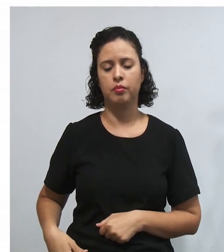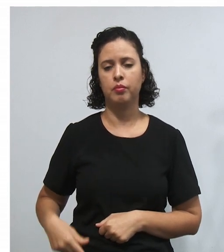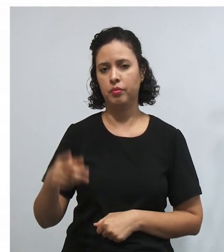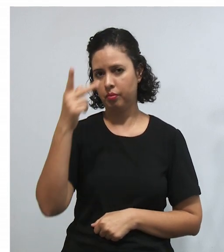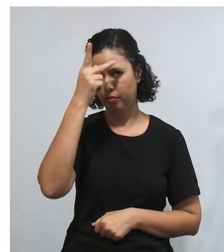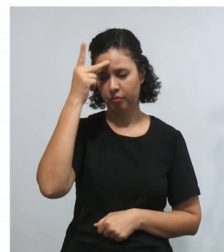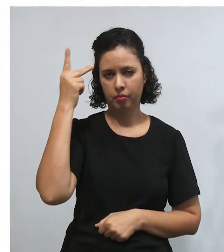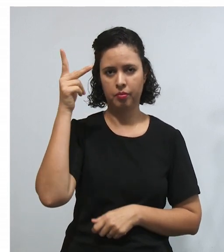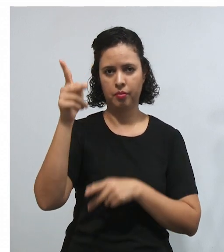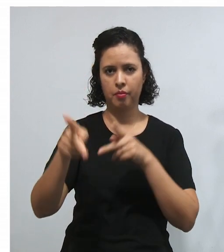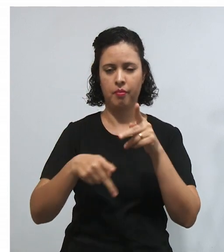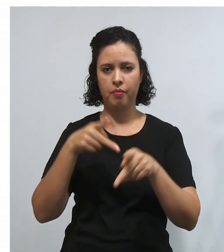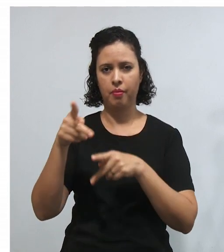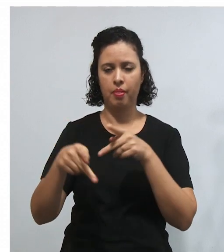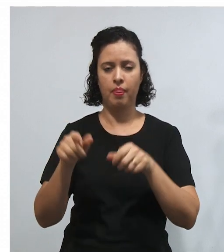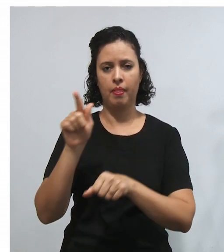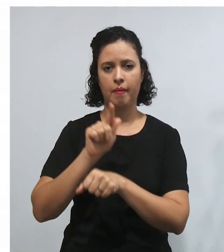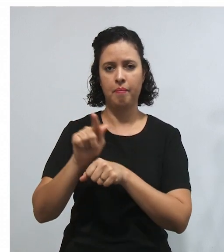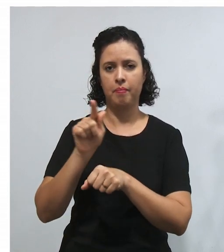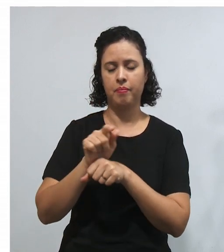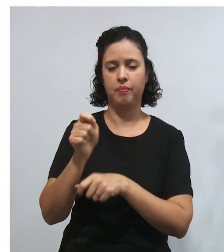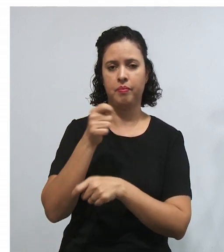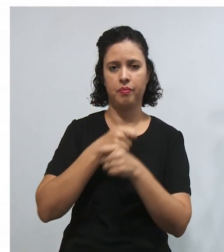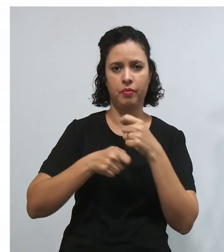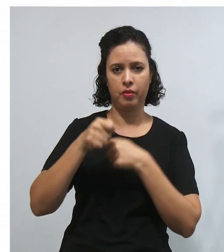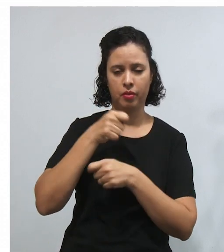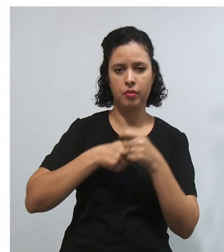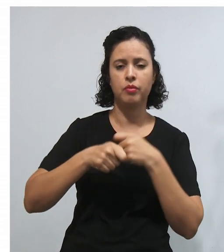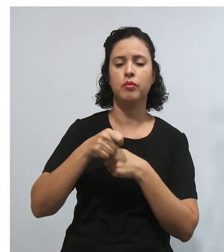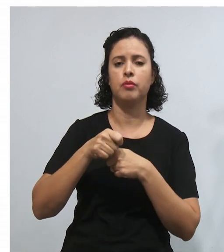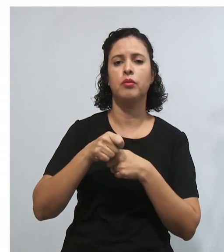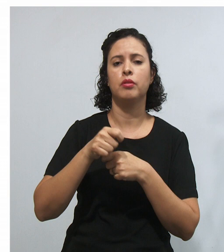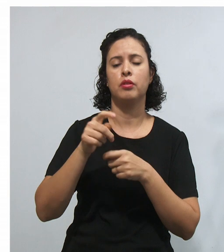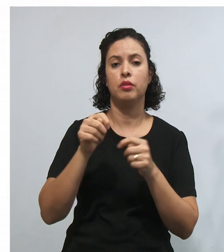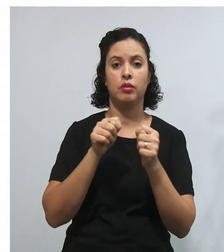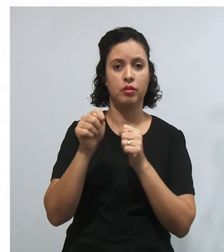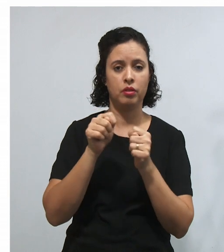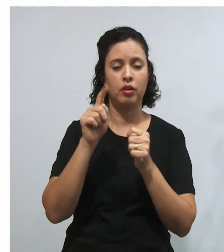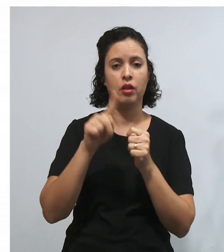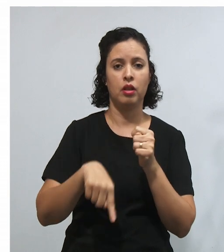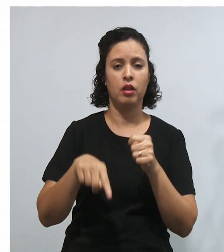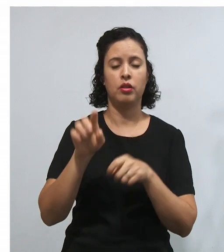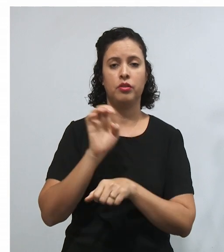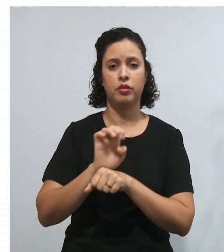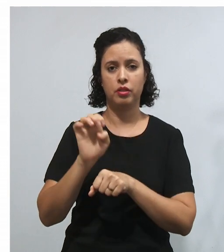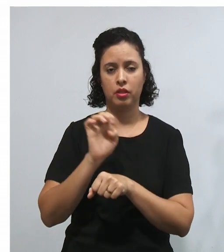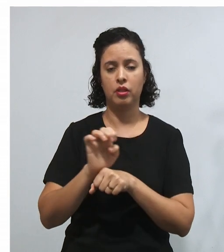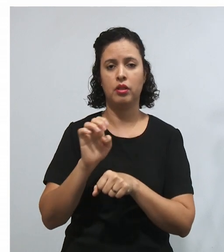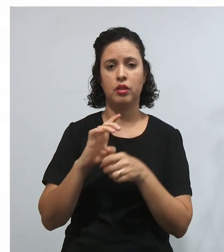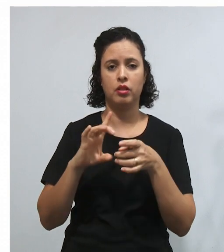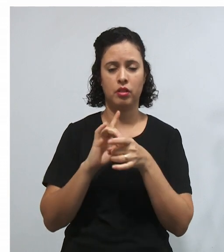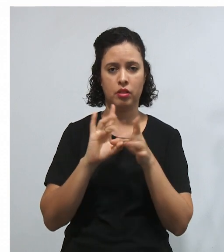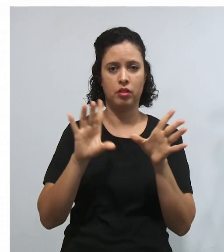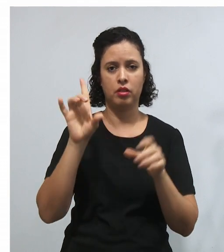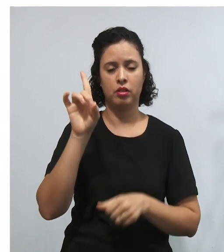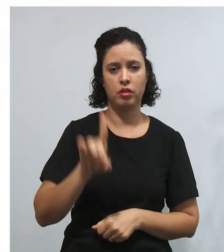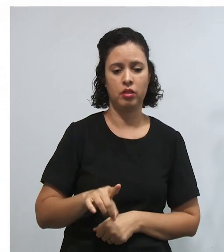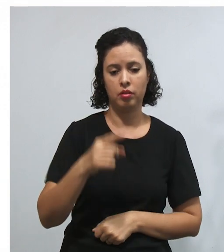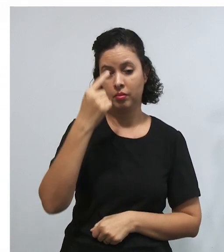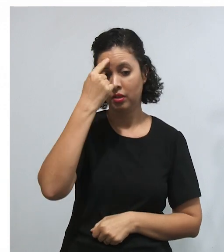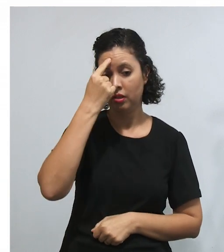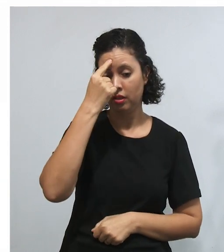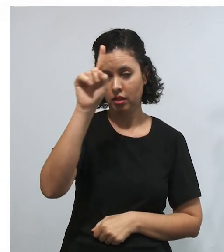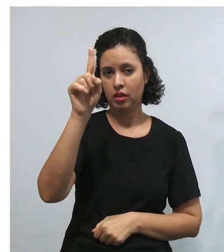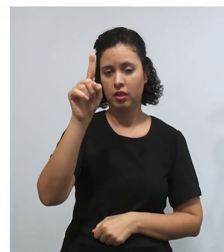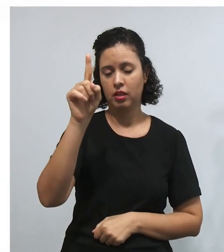na gestão e no controle da administração pública refere-se à ideia de Estado democrático de direito. Então, é uma ideia,